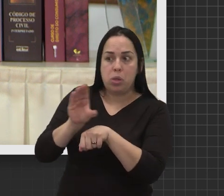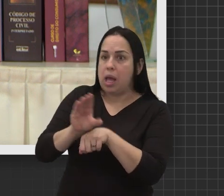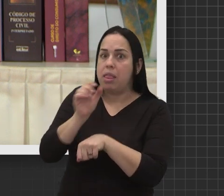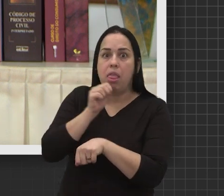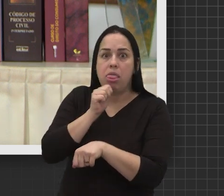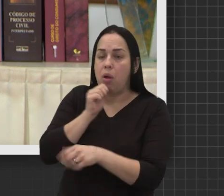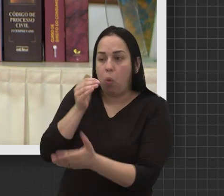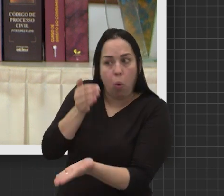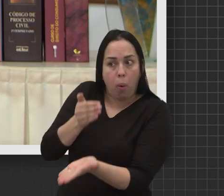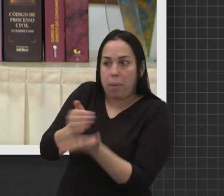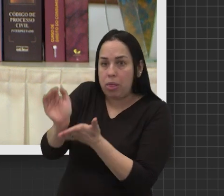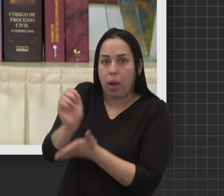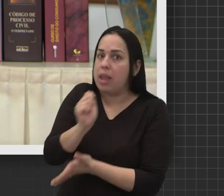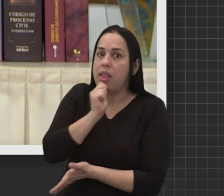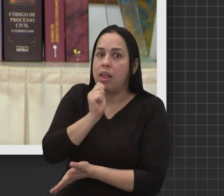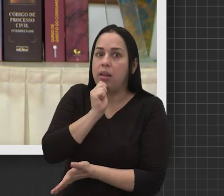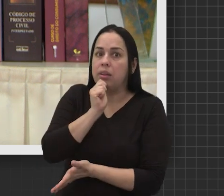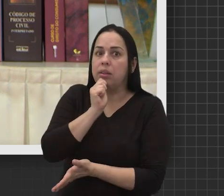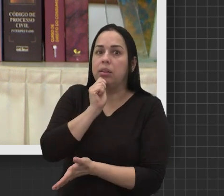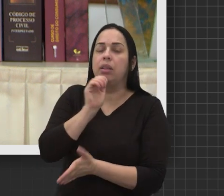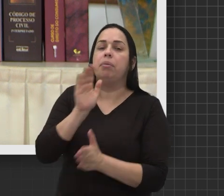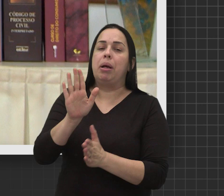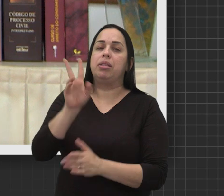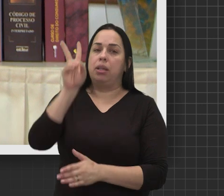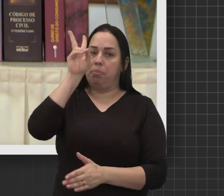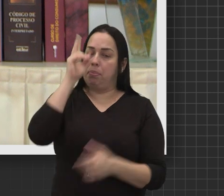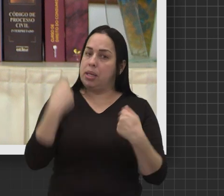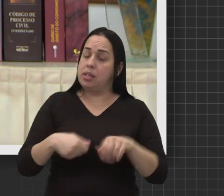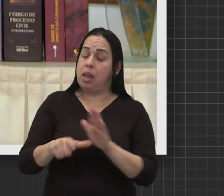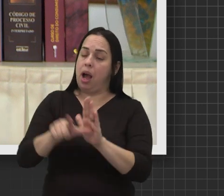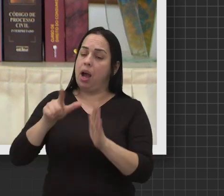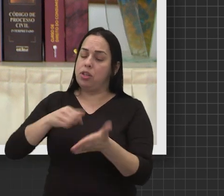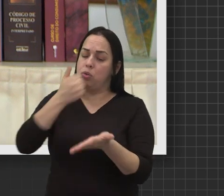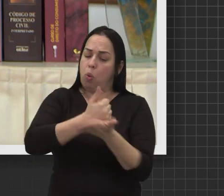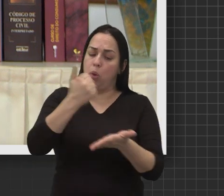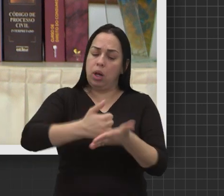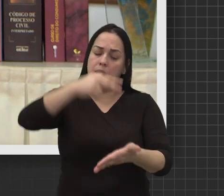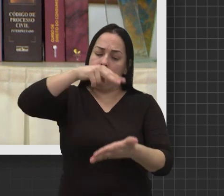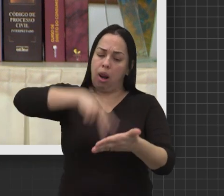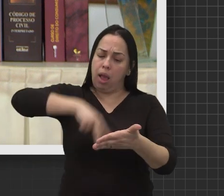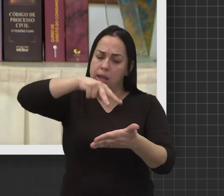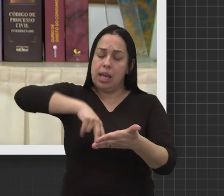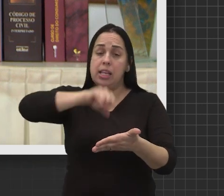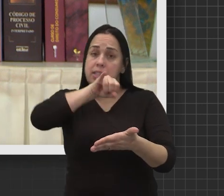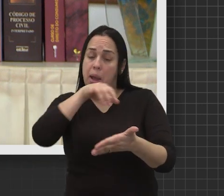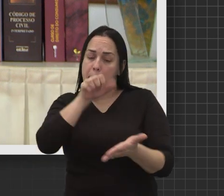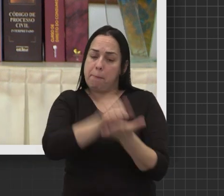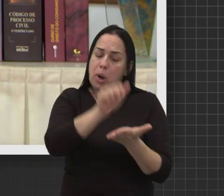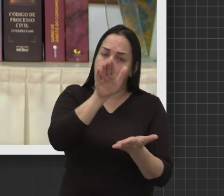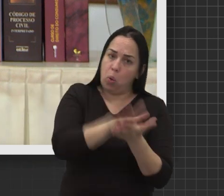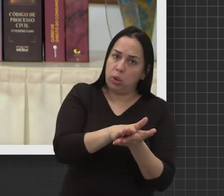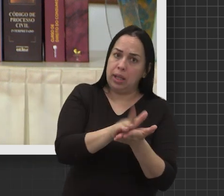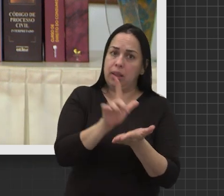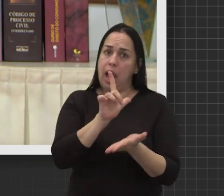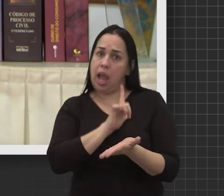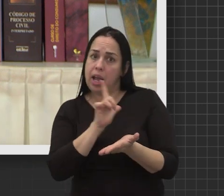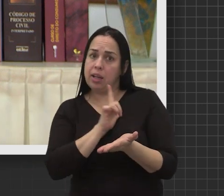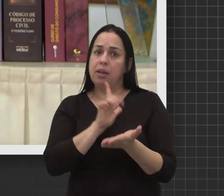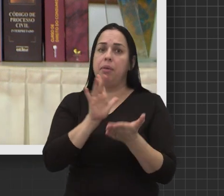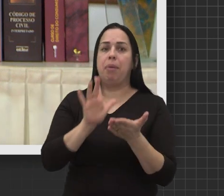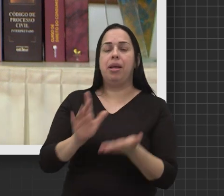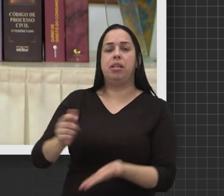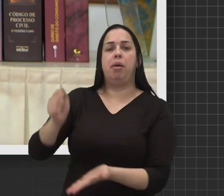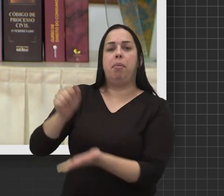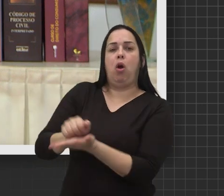começado, a aplicação de multa. É sempre importante ler o contrato antes, porque o contrato ele define essas regras, e o que não pode acontecer é